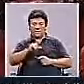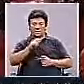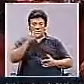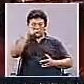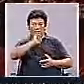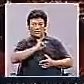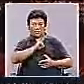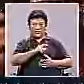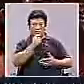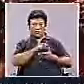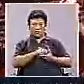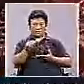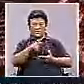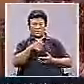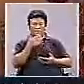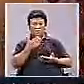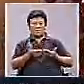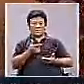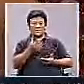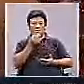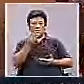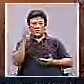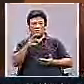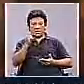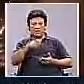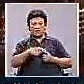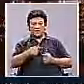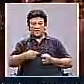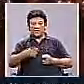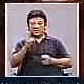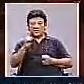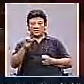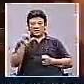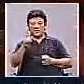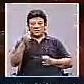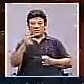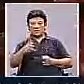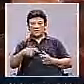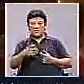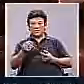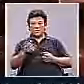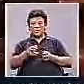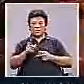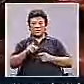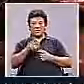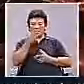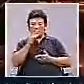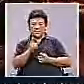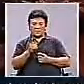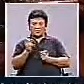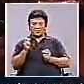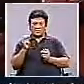É um carro blindado, que pesa apenas 4 toneladas e gasta 60 litros ou 100, e, portanto, nunca foi muito usado, está praticamente original.